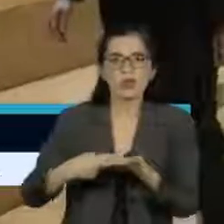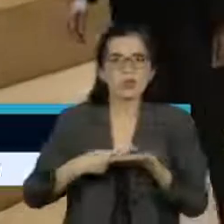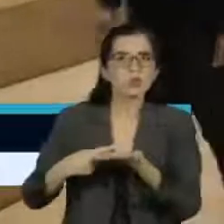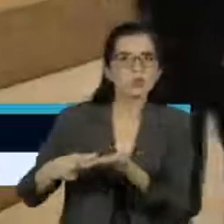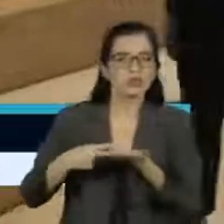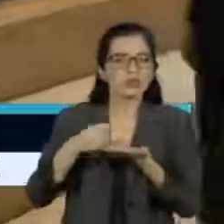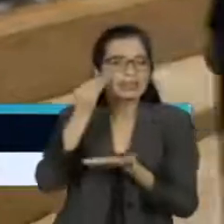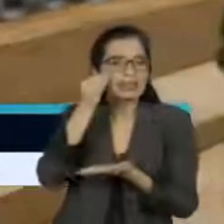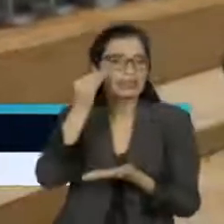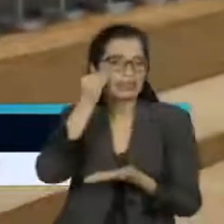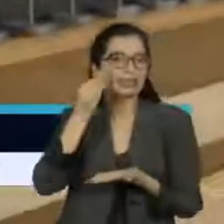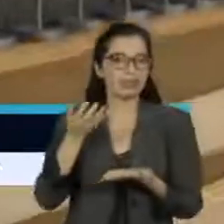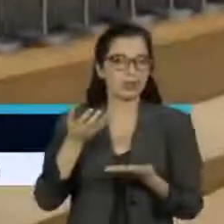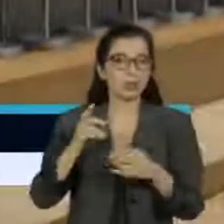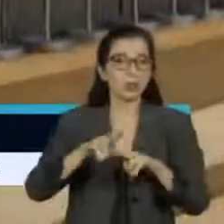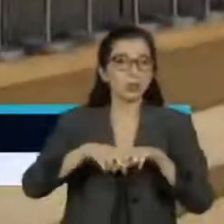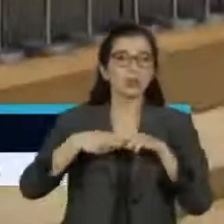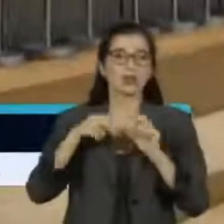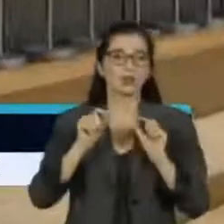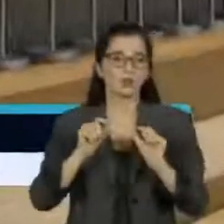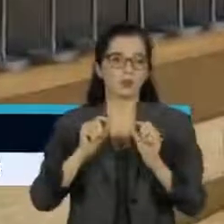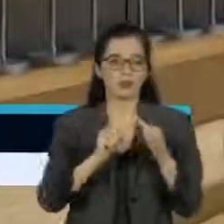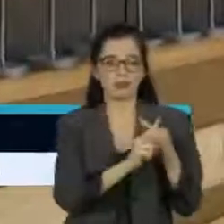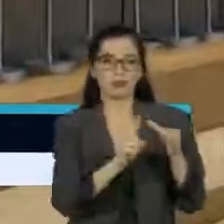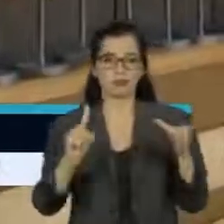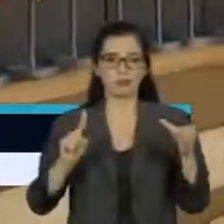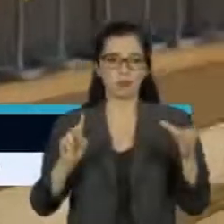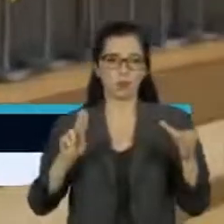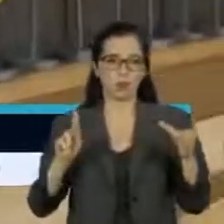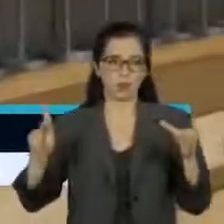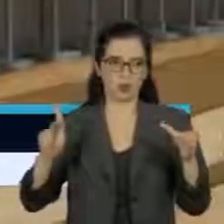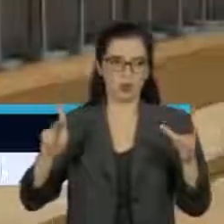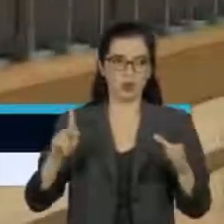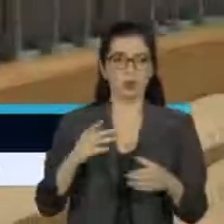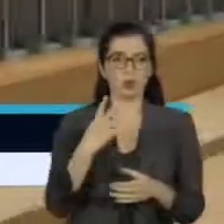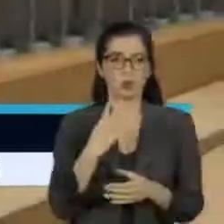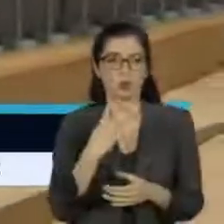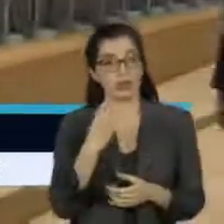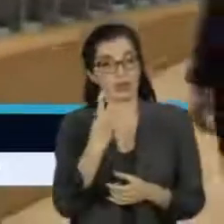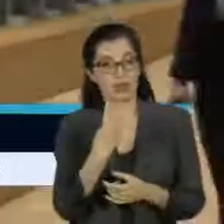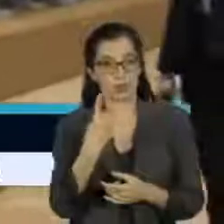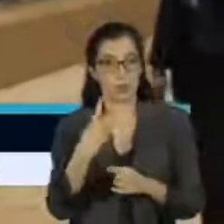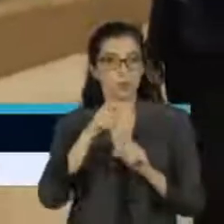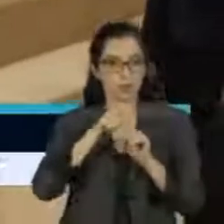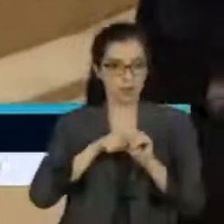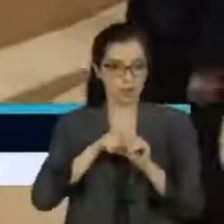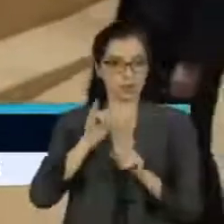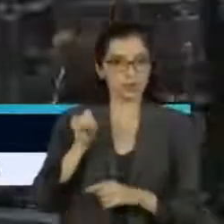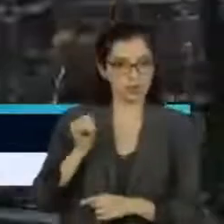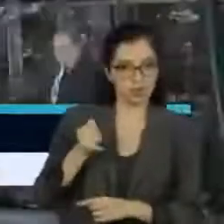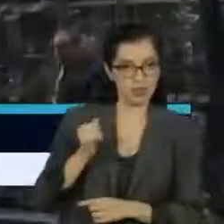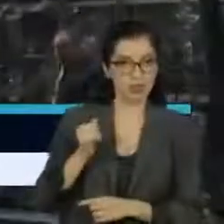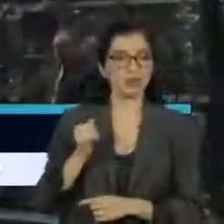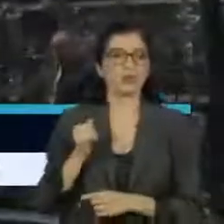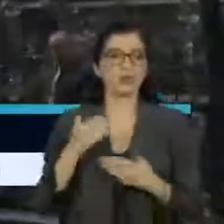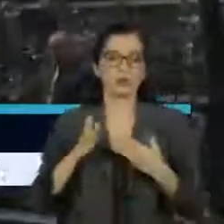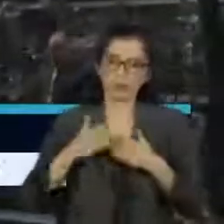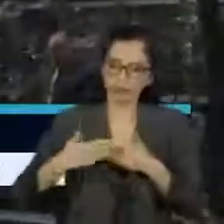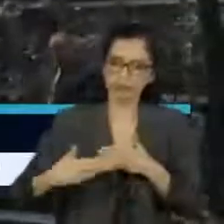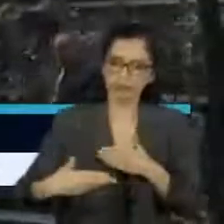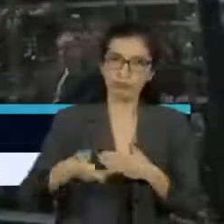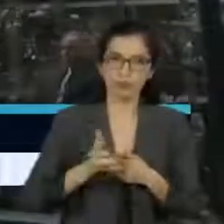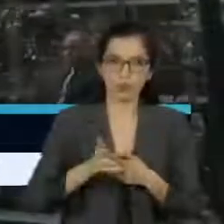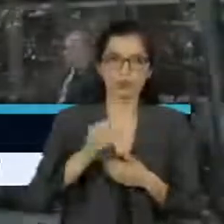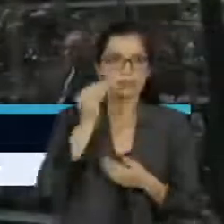A Grã-Bretanha deixou a União Europeia em 31 de janeiro, mas continuou a seguir as regras do bloco durante um período de